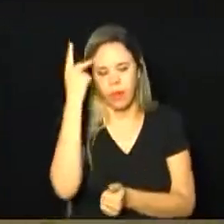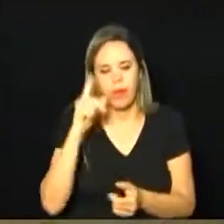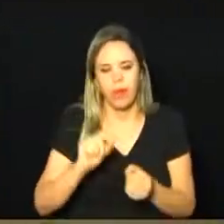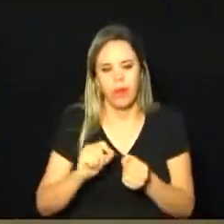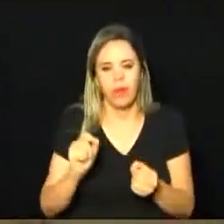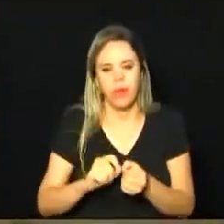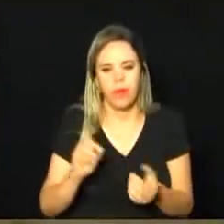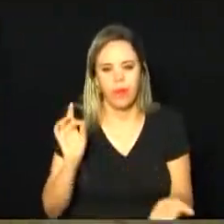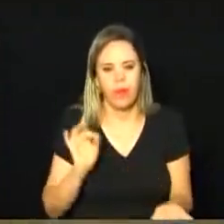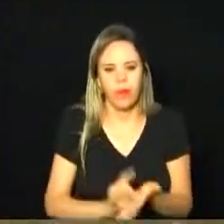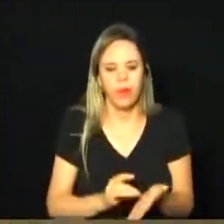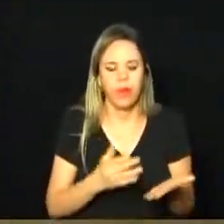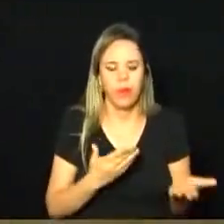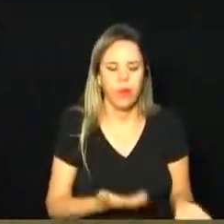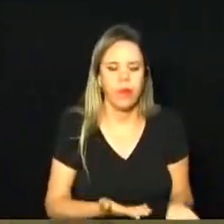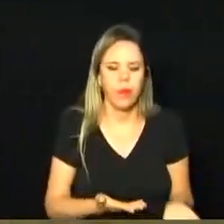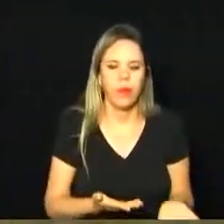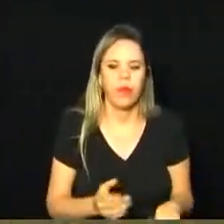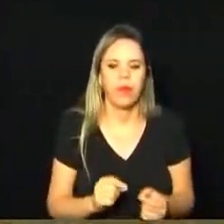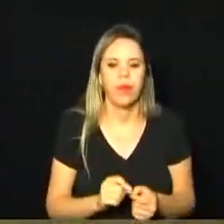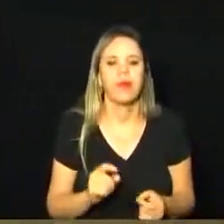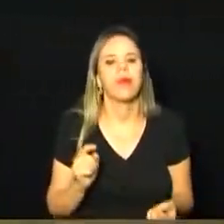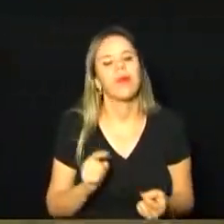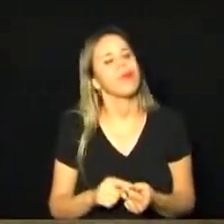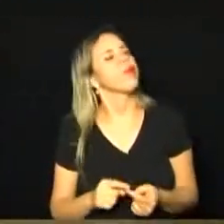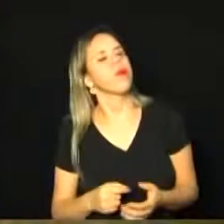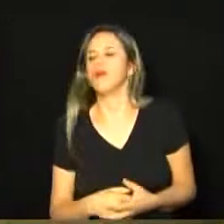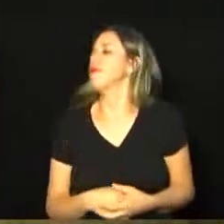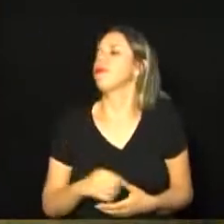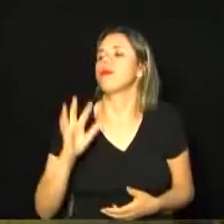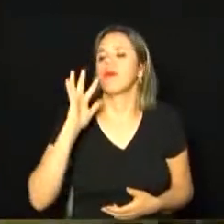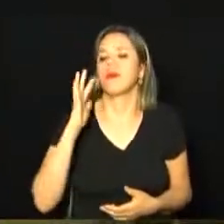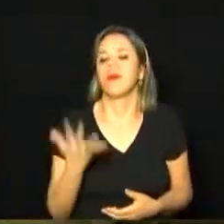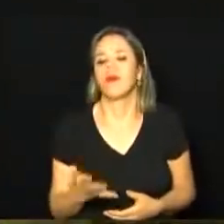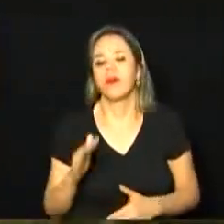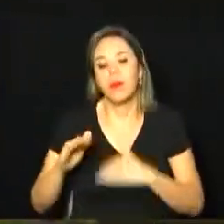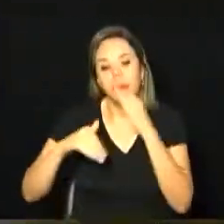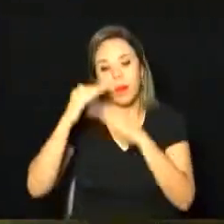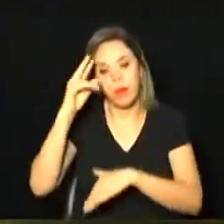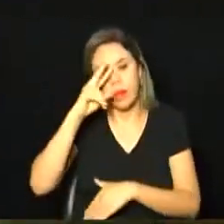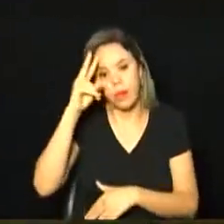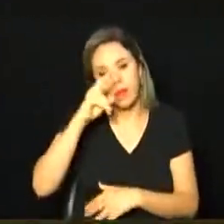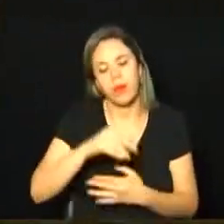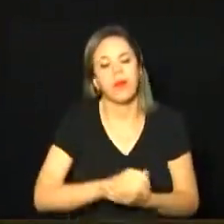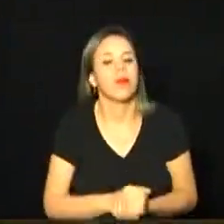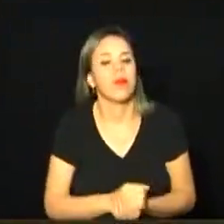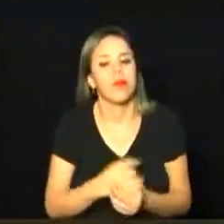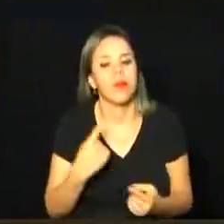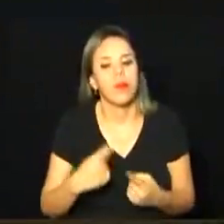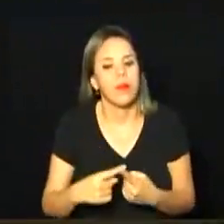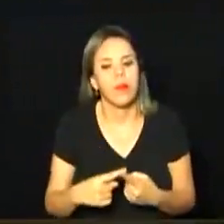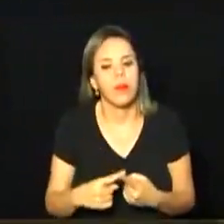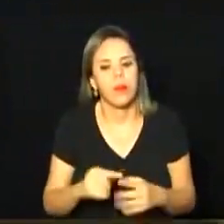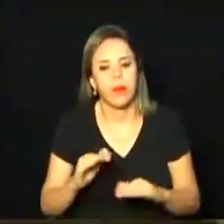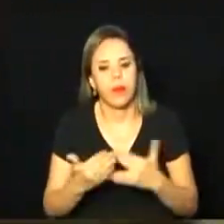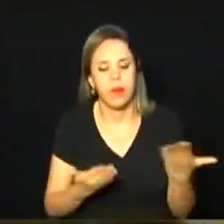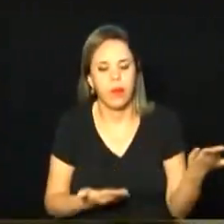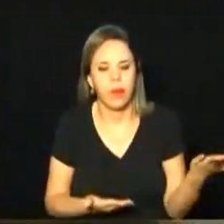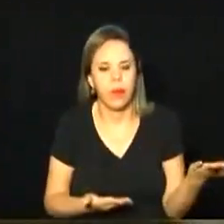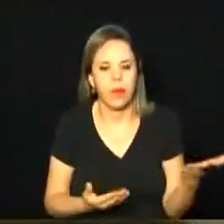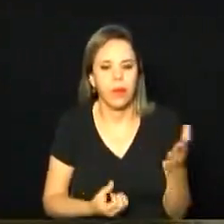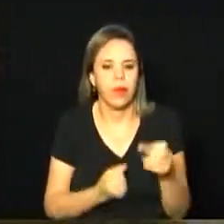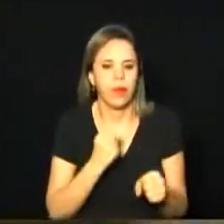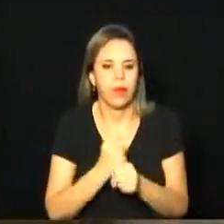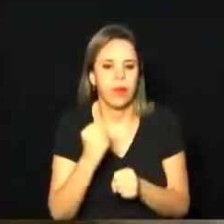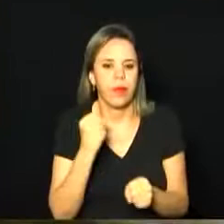pessoas fazem efetivamente faz um sentido é resultado do desenvolvimento histórico porque porque quando a viva foi